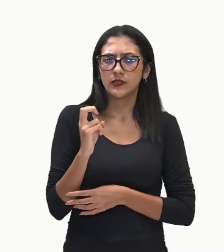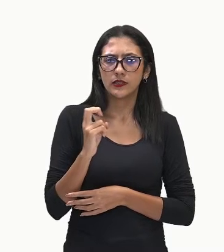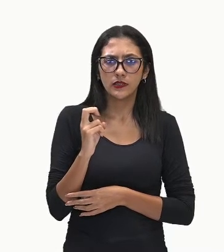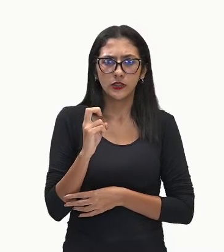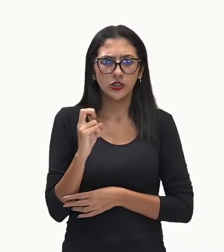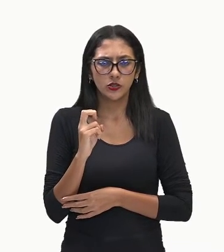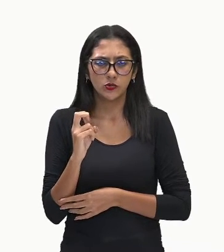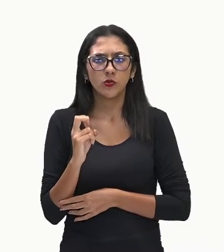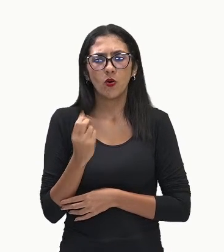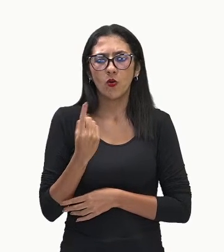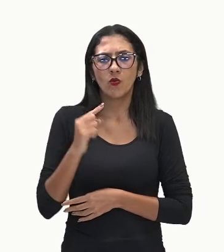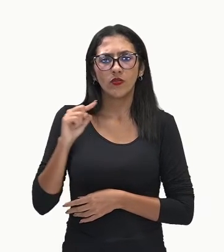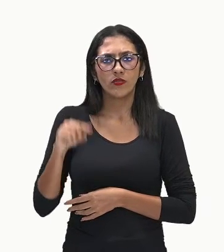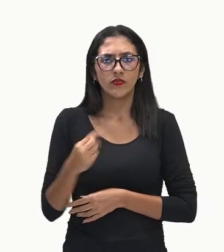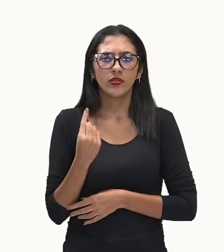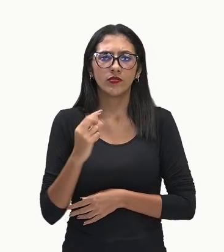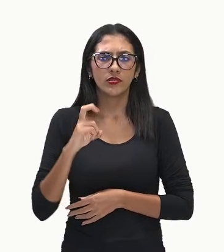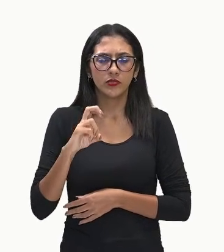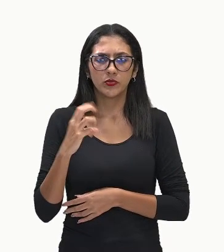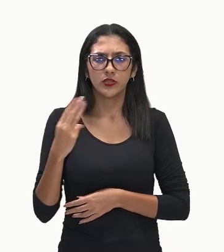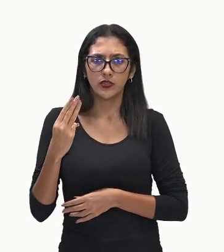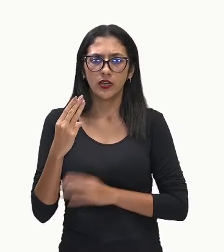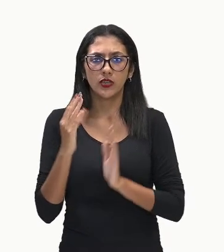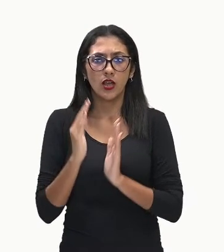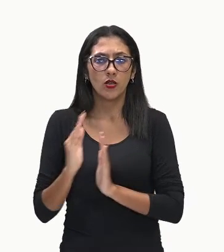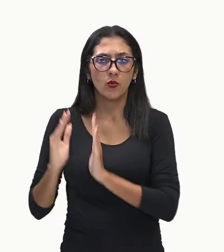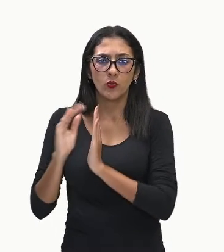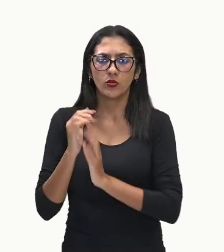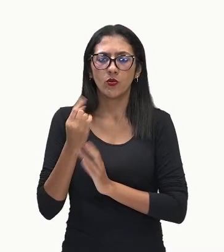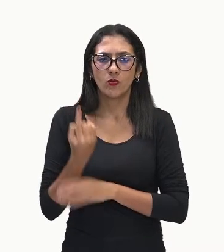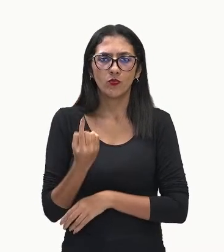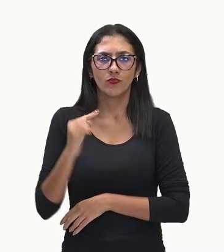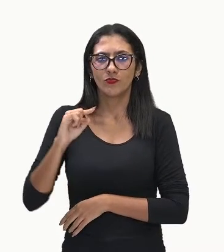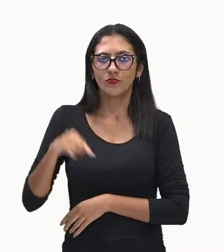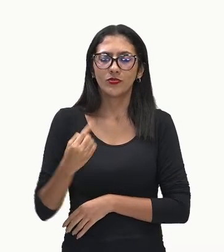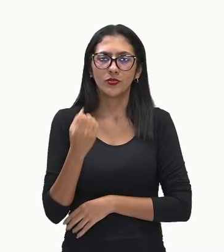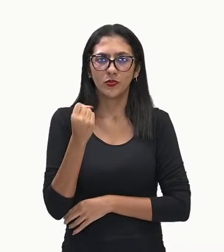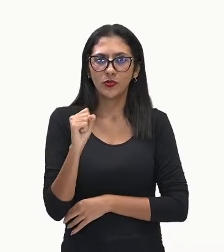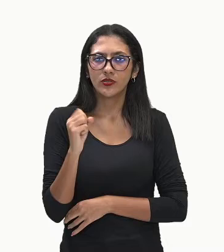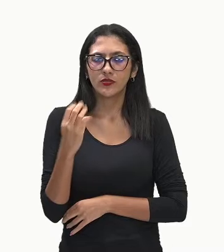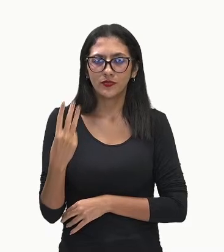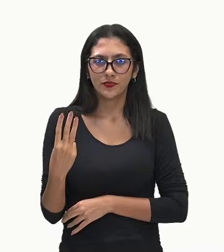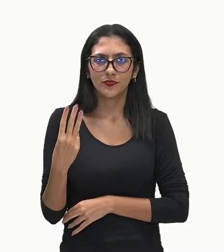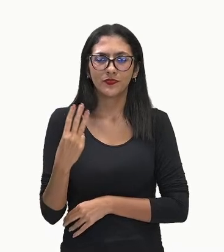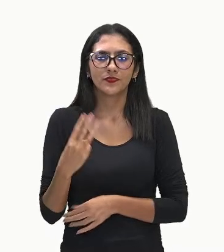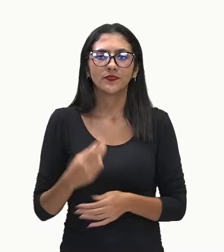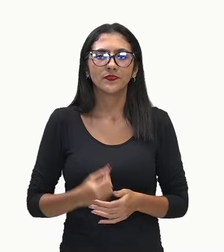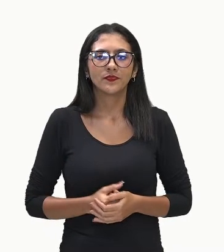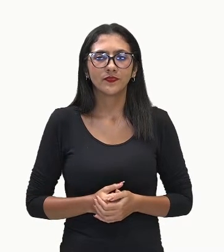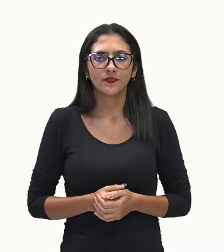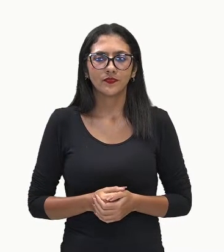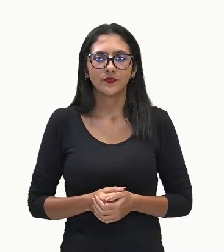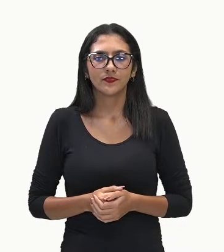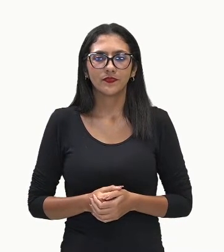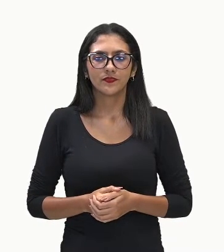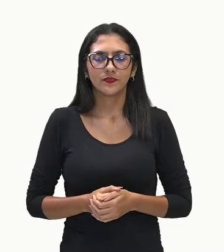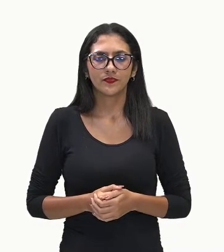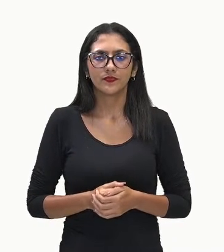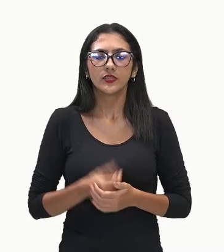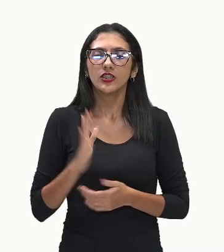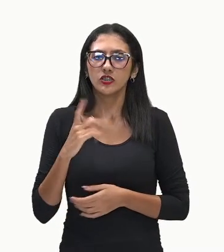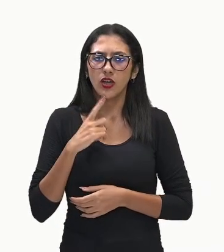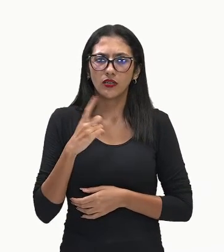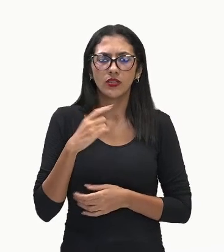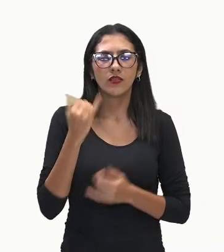A máquina 4, 1,53 e a máquina 5, 1,83. Pois bem, então já temos os